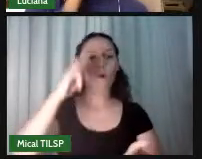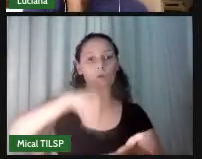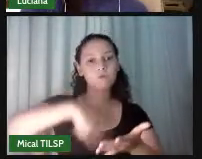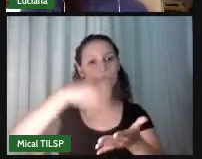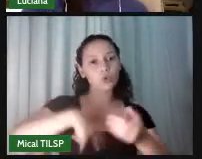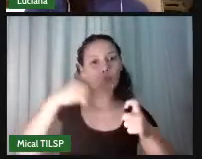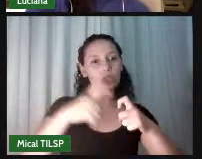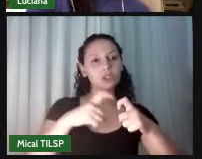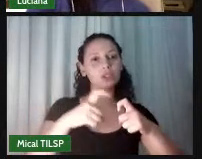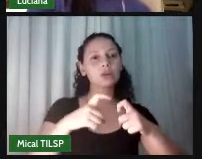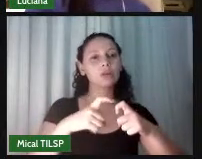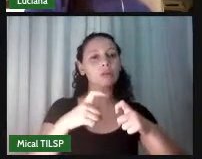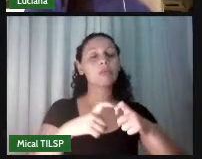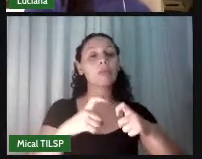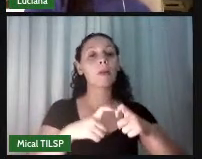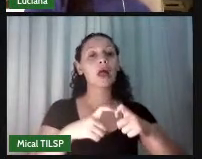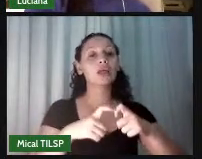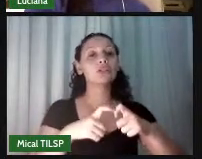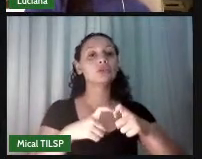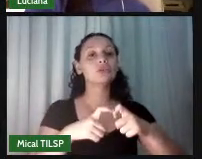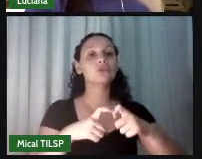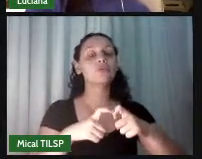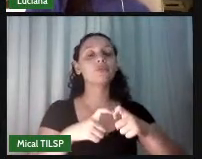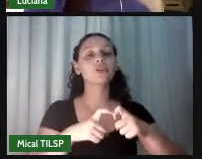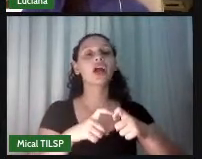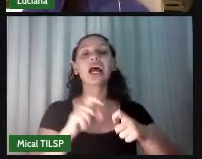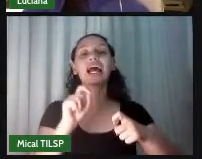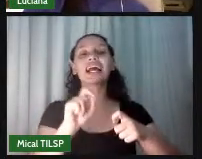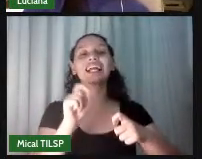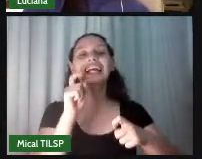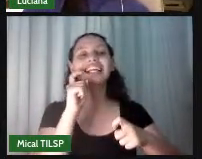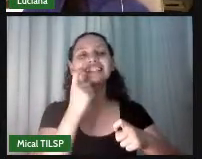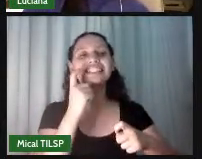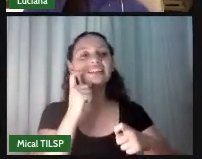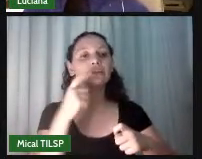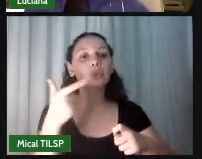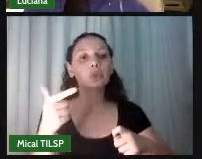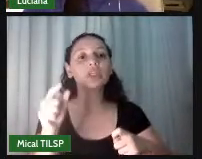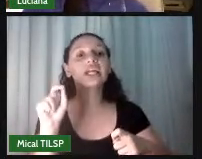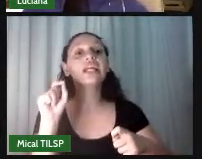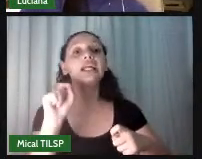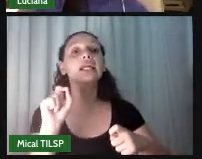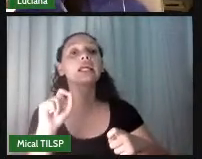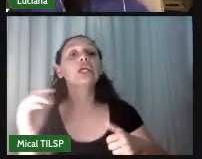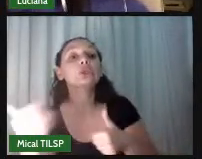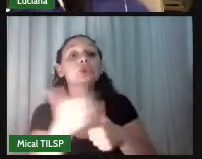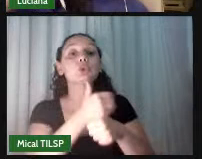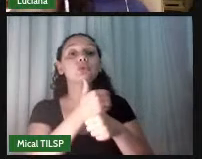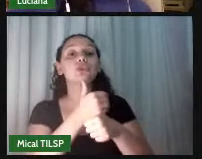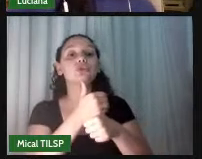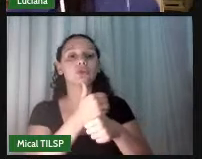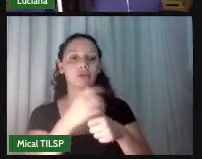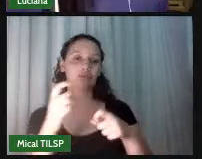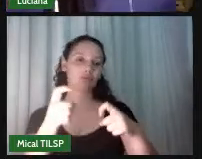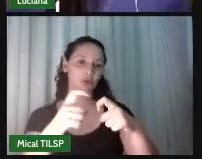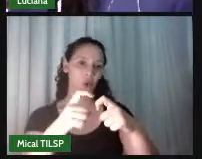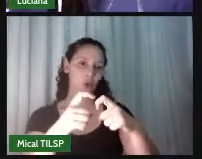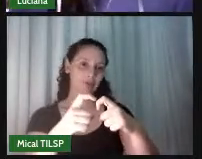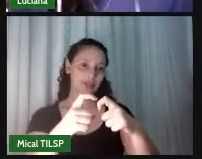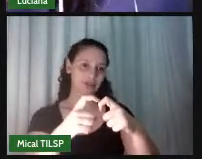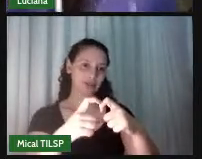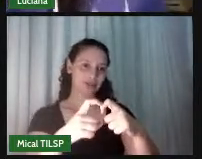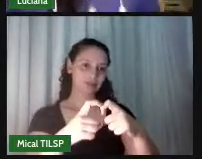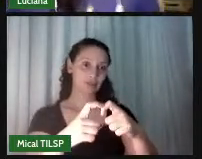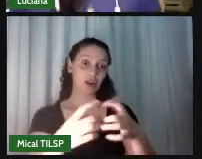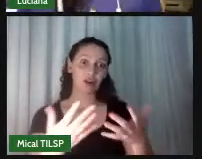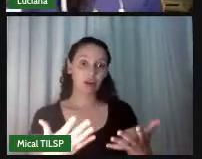médico, o que, além de ferir a lei, tá, tira da gente um campo de trabalho. Tá?